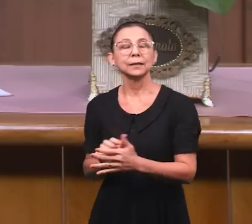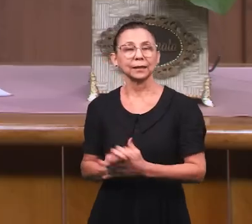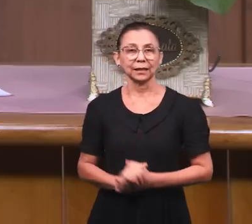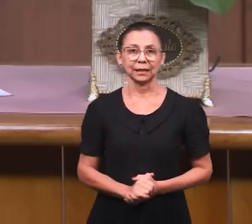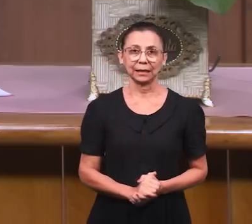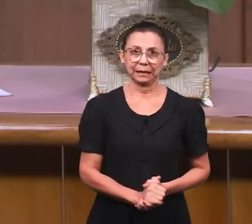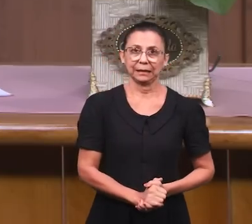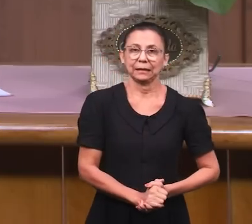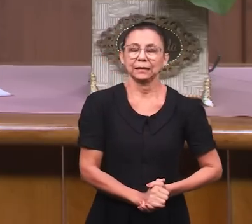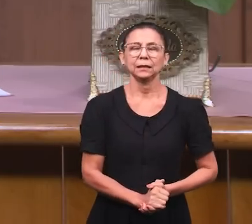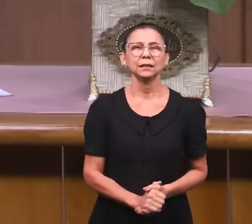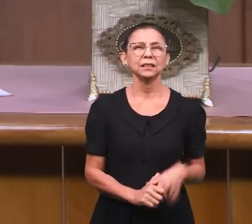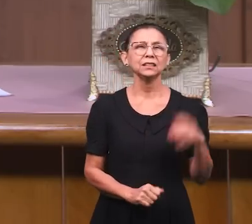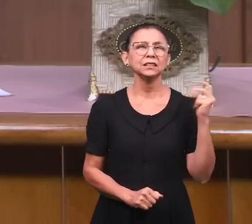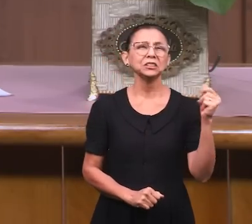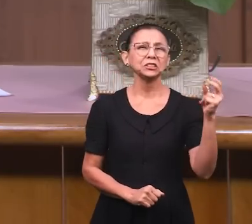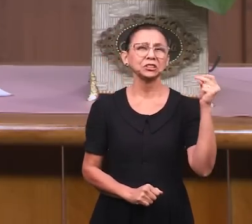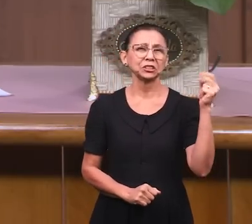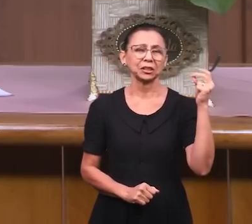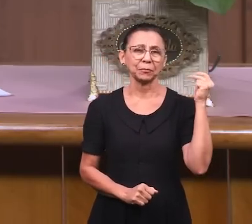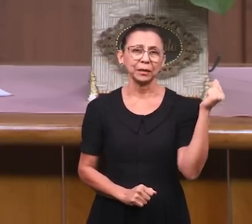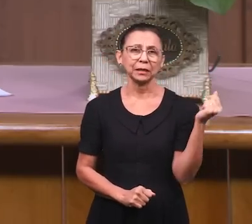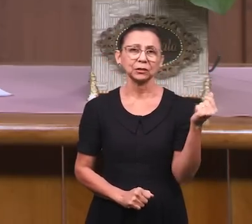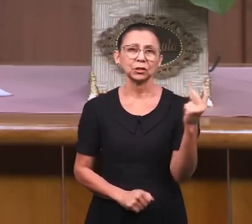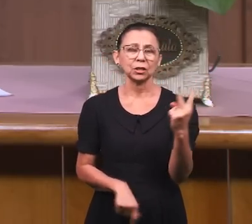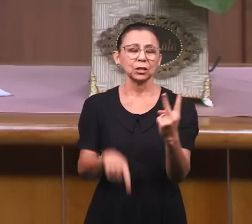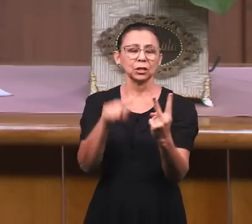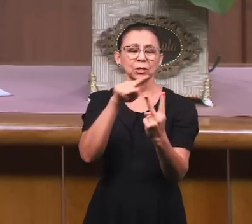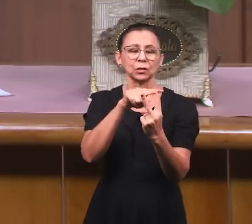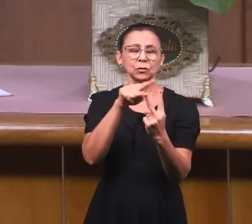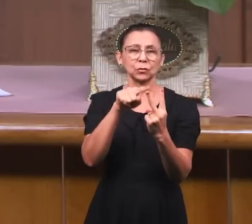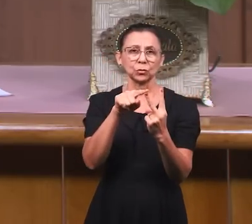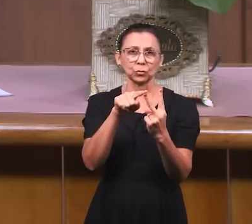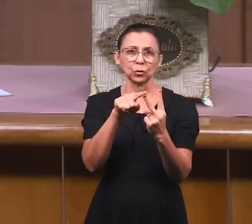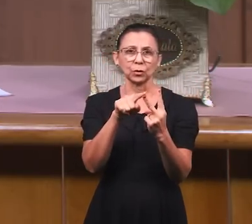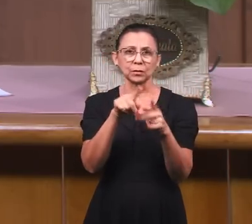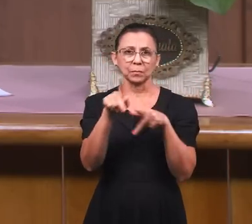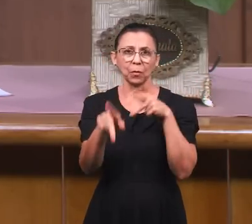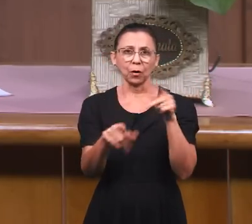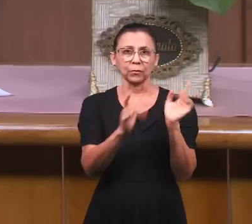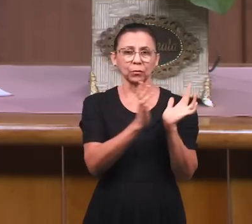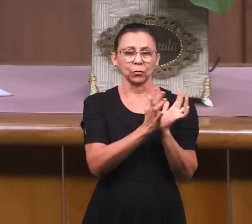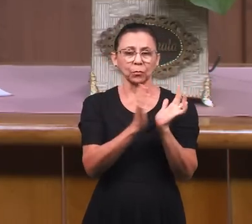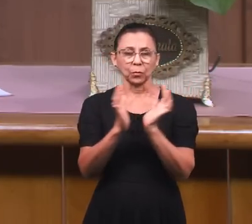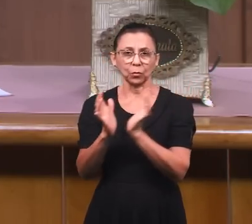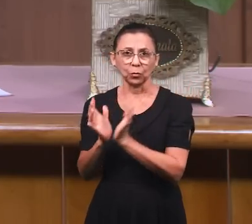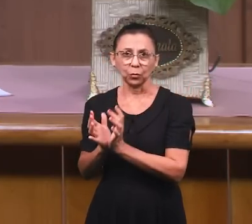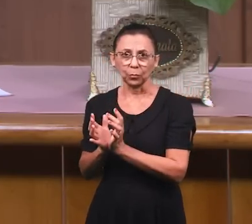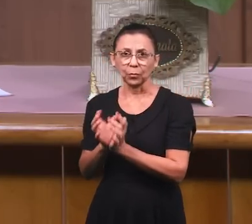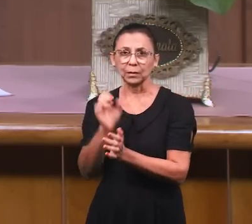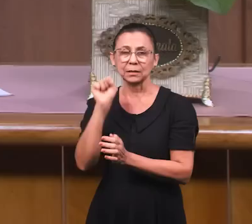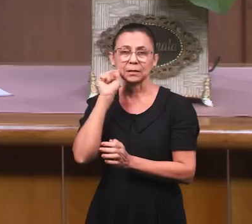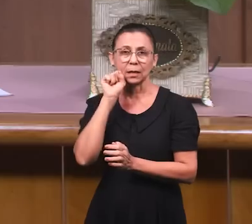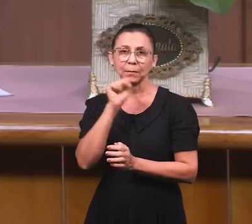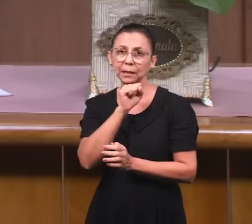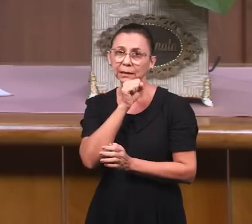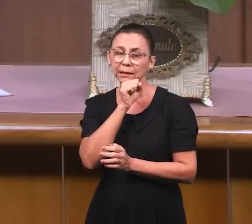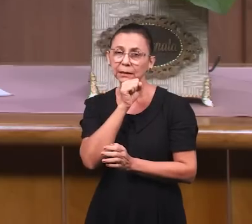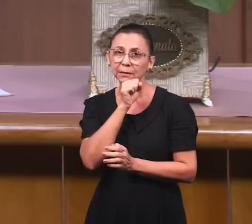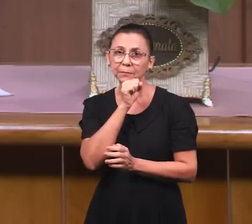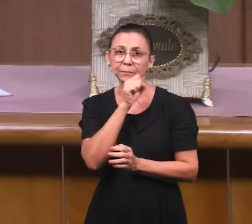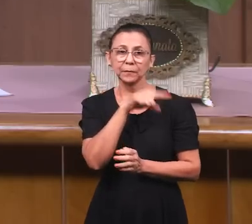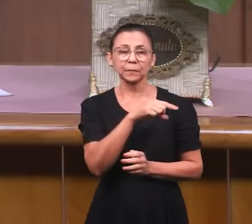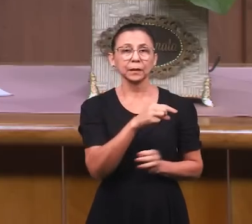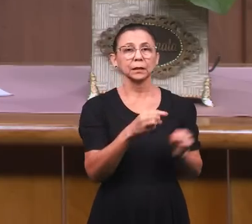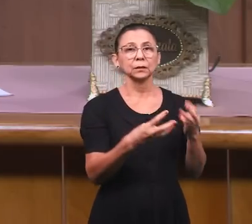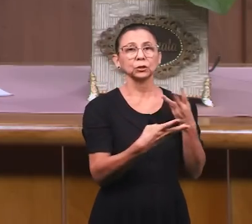não conversavam com os samaritanos. E Jesus, no seu ministério, quando ele veio, ele foi